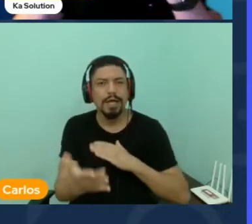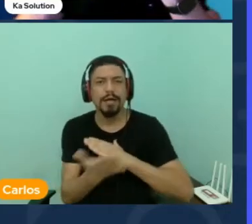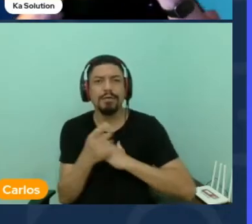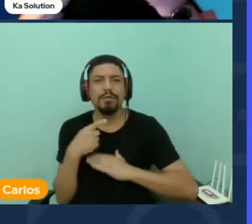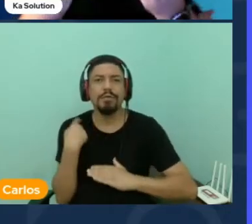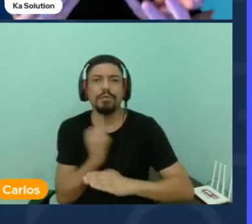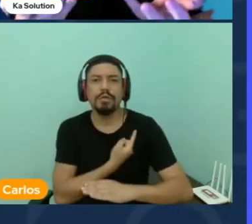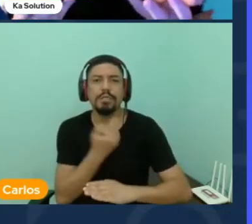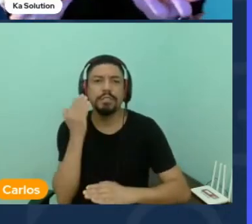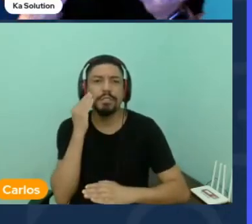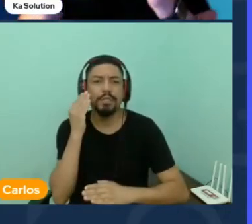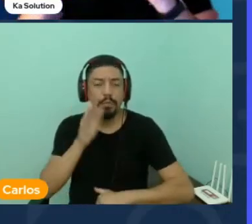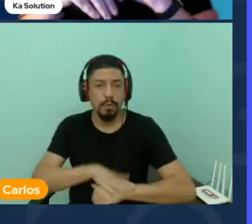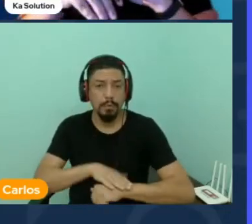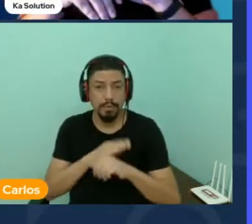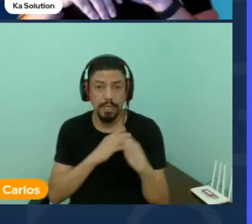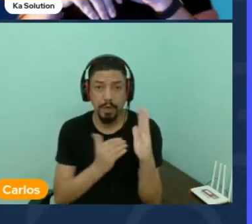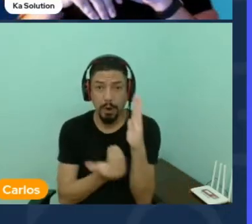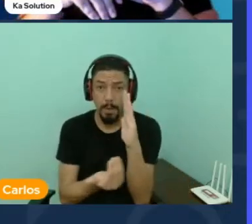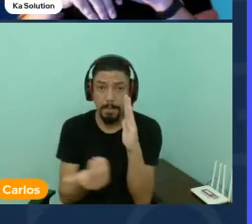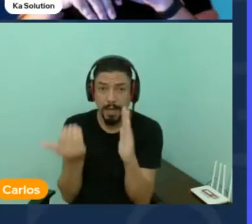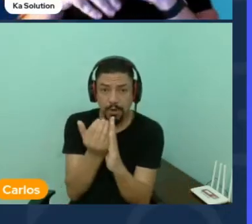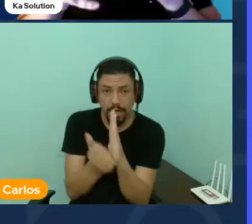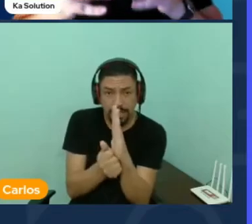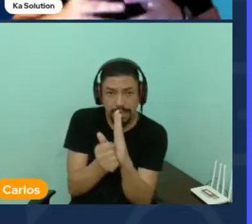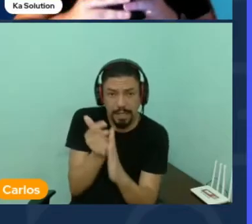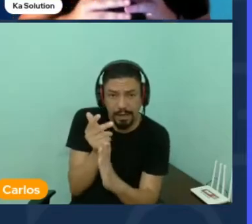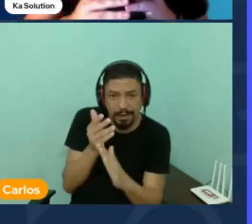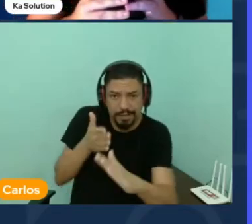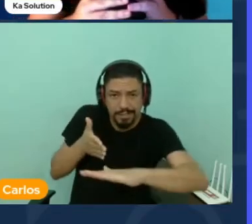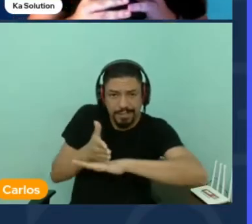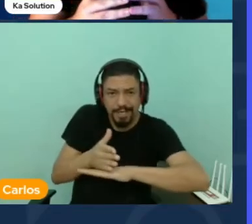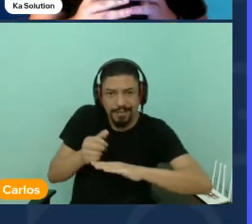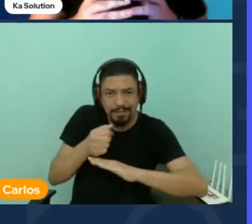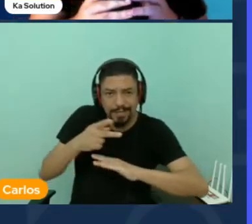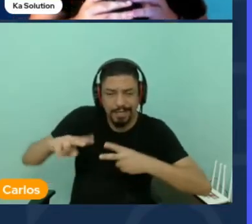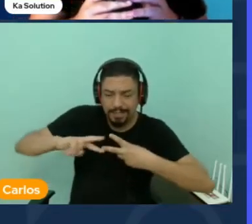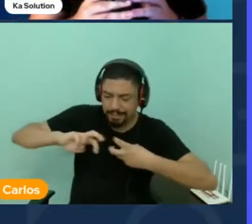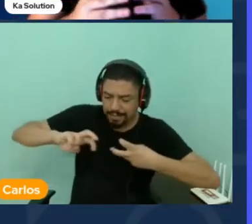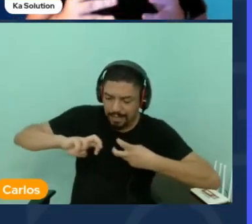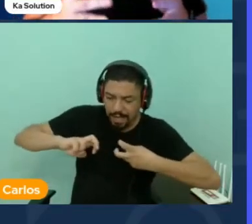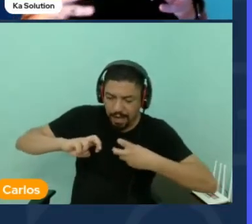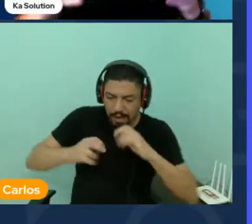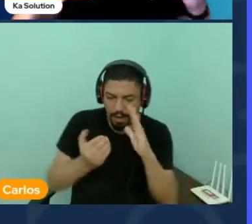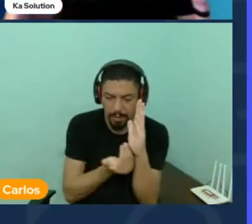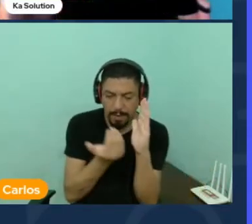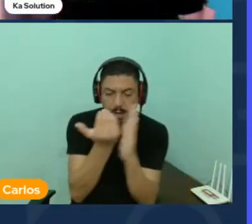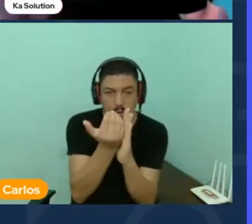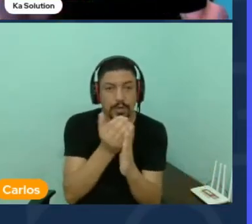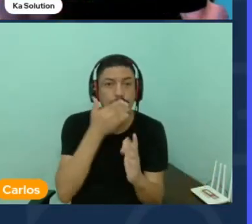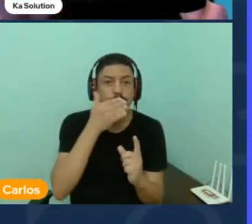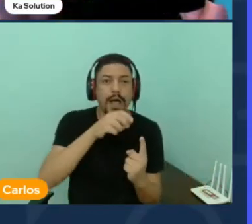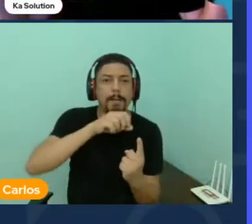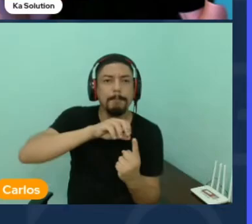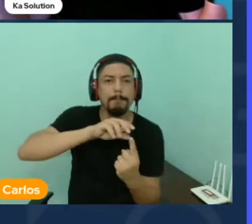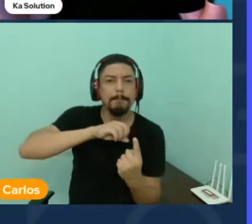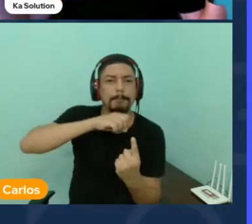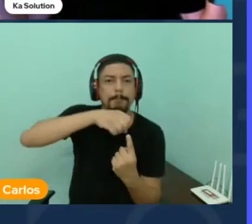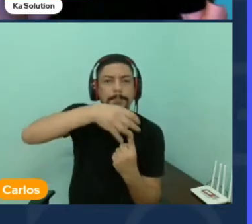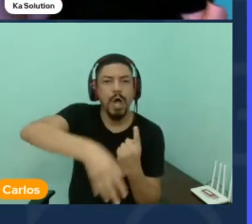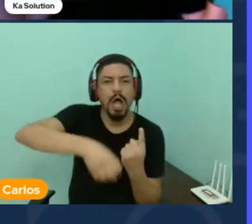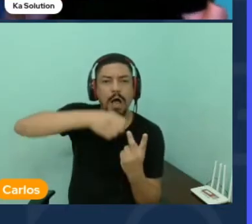atender a alta demanda ali de acesso à minha aplicação. E quando eu tenho essa alta demanda, ele vai criar mais servidores para